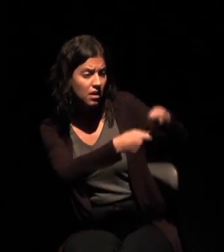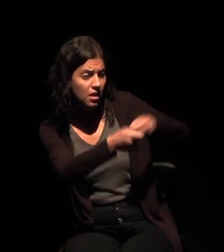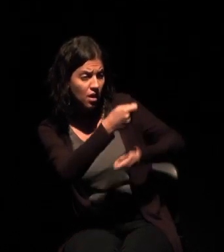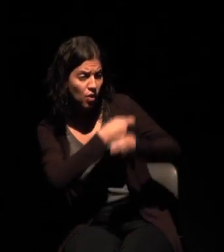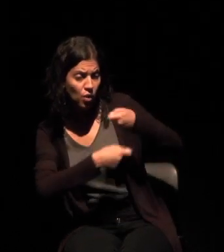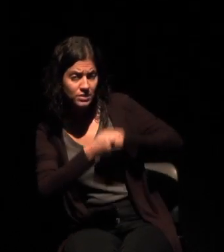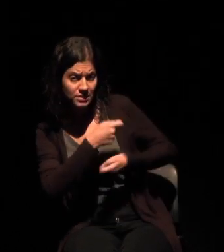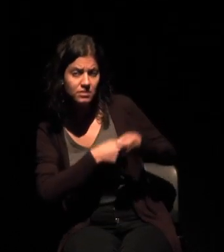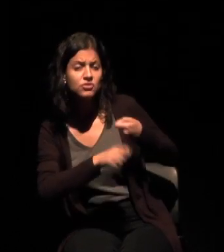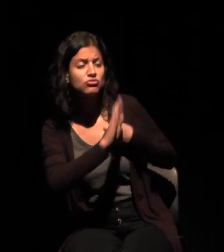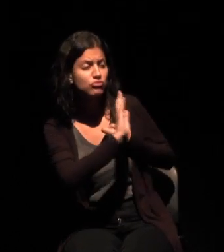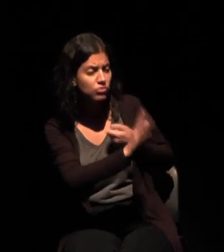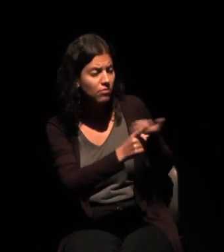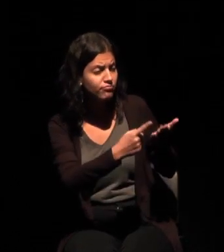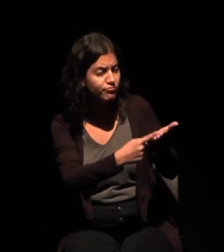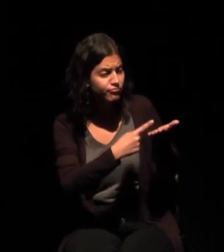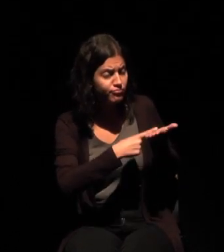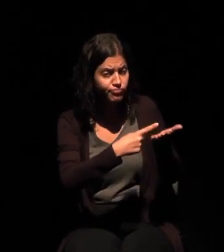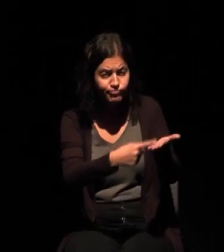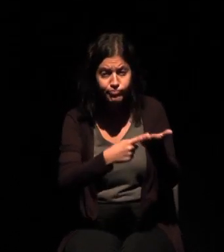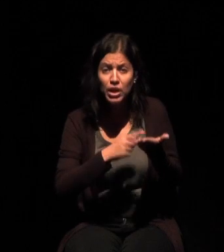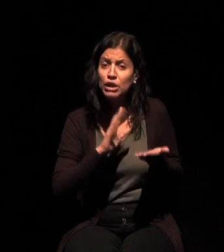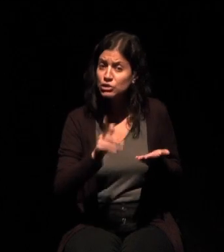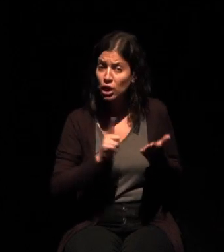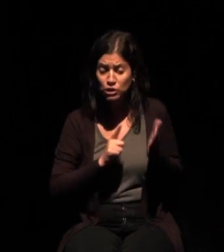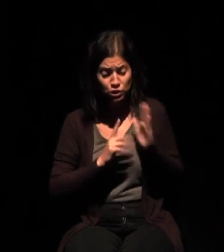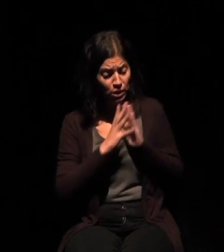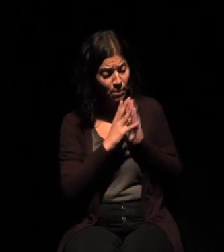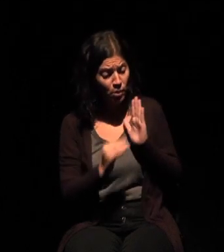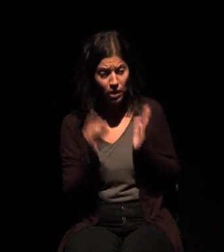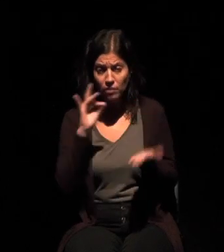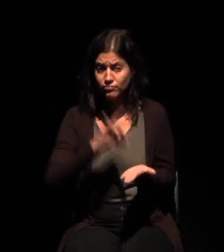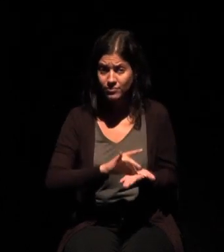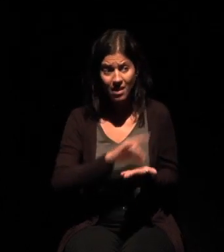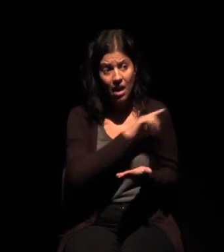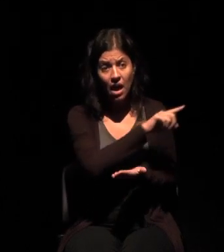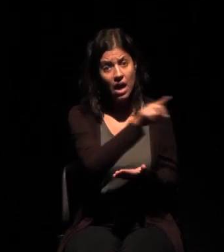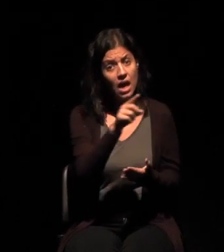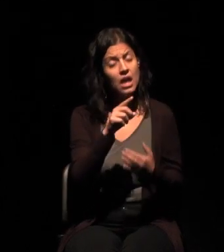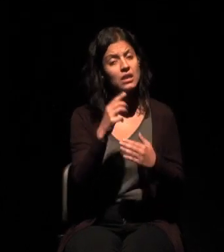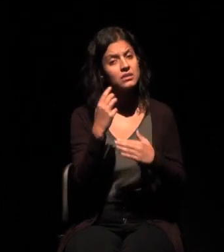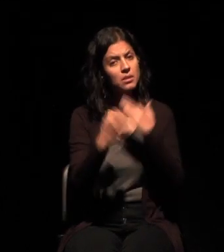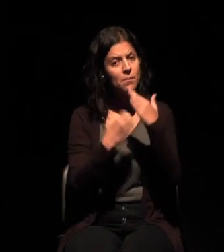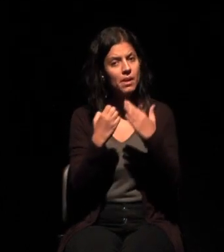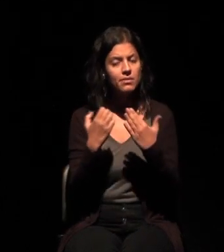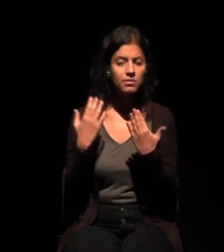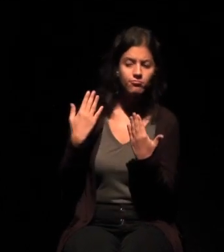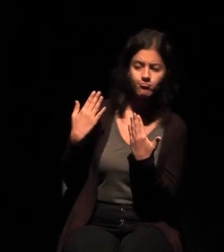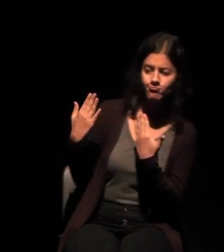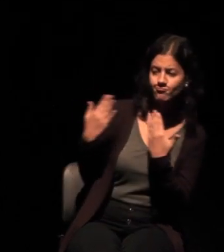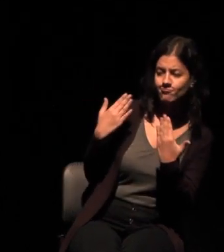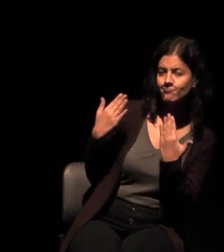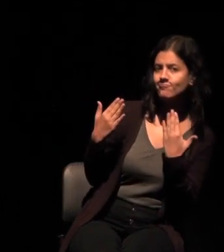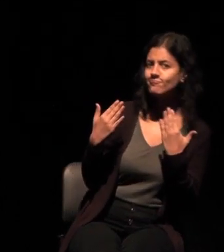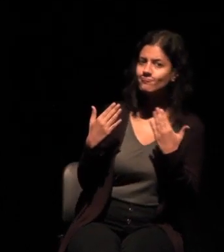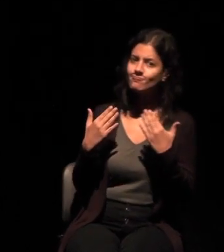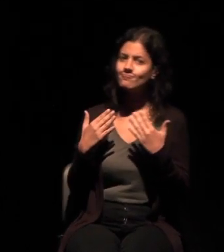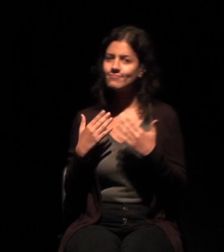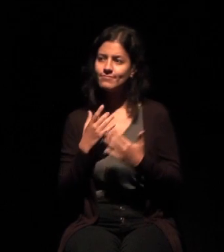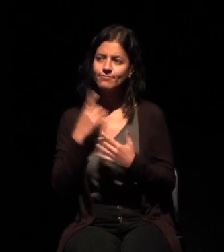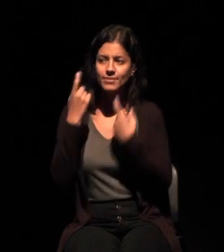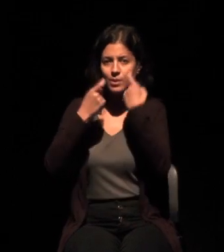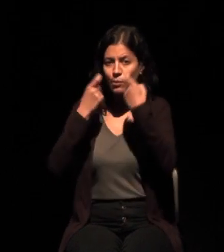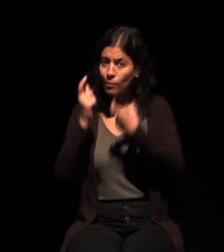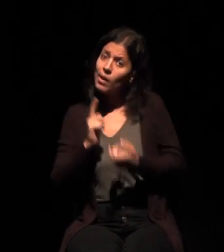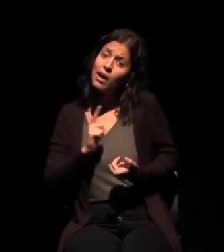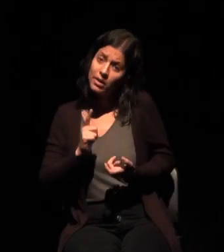estando até validade e com cuidado o modelo elas têm bastantes reservas a menos que de facto nós também é